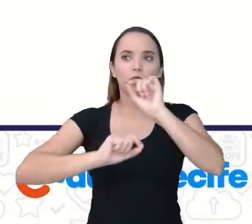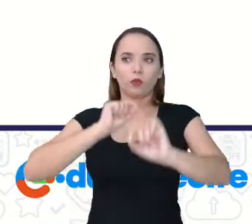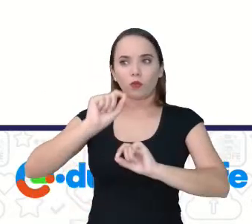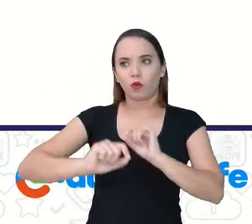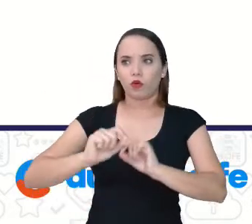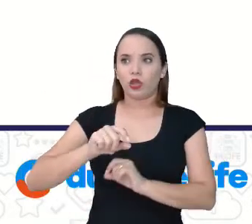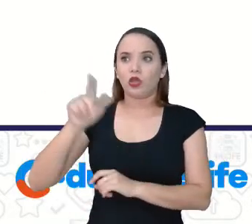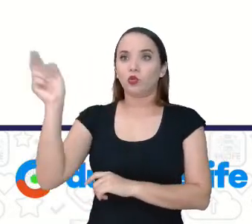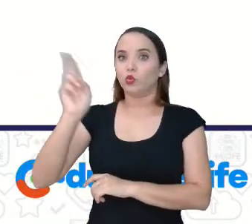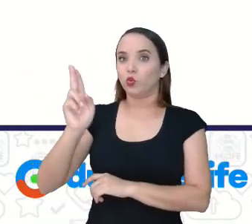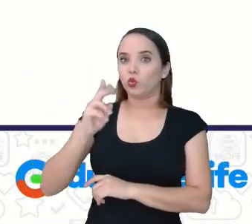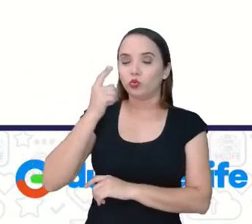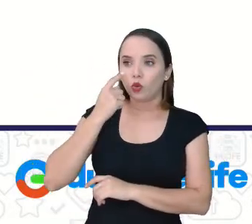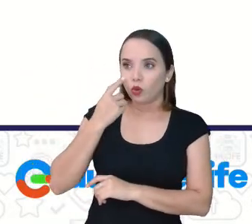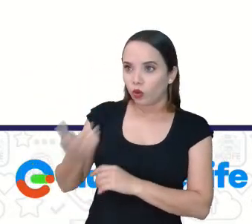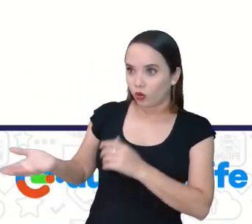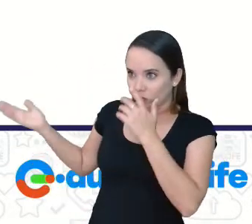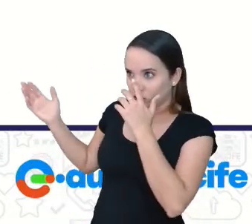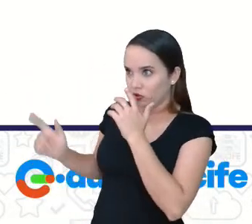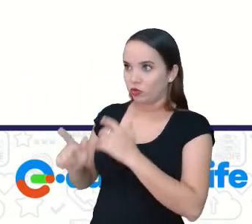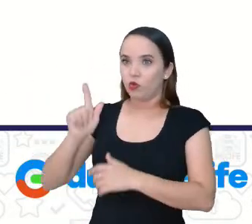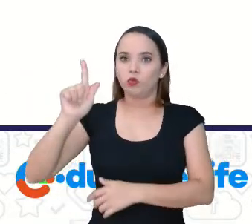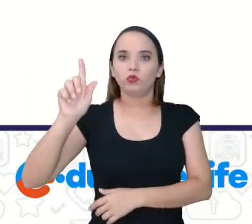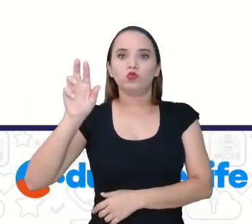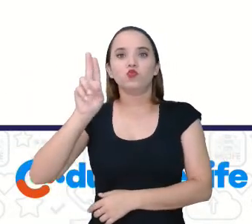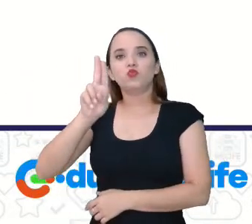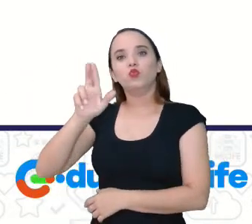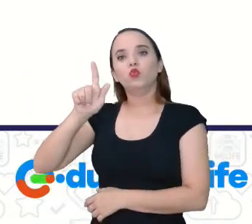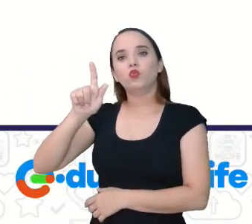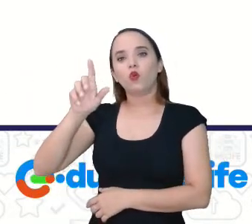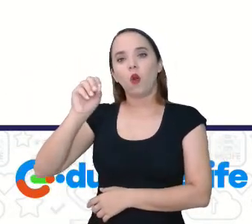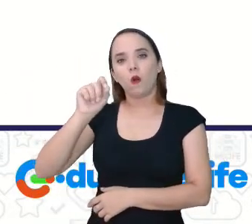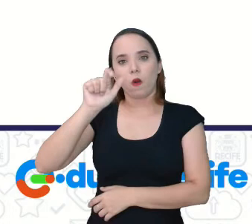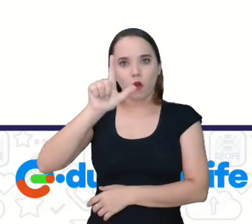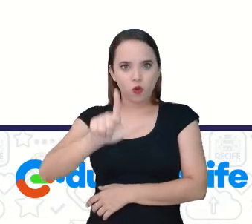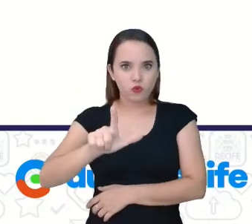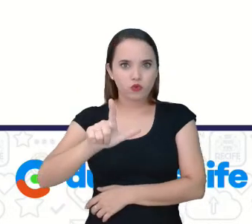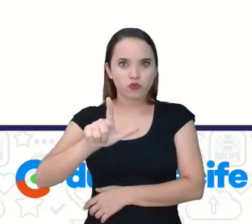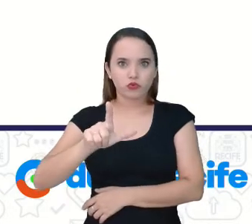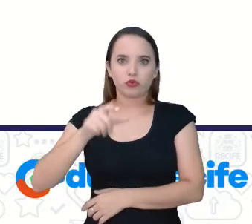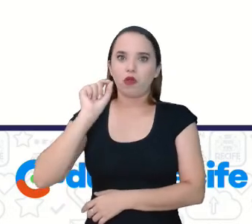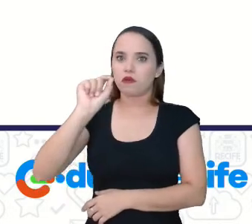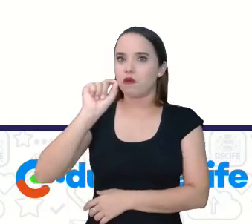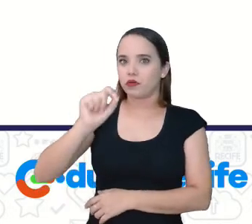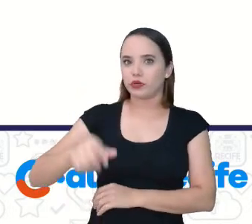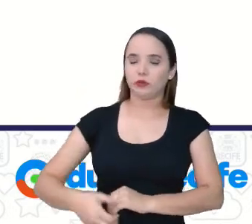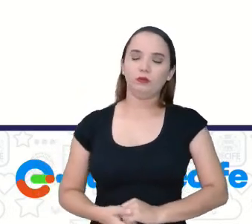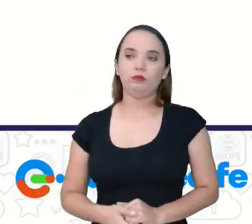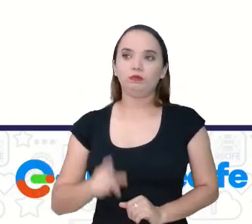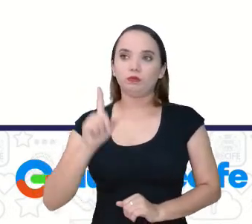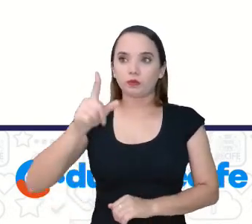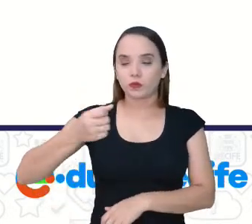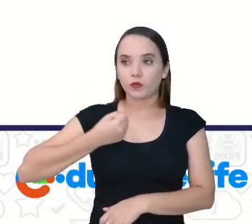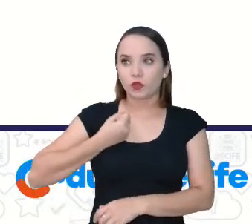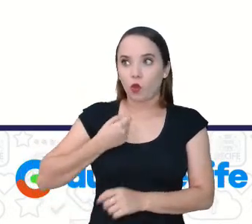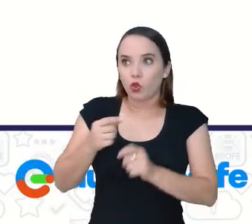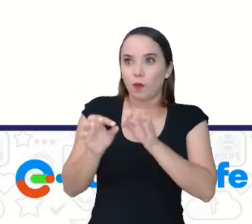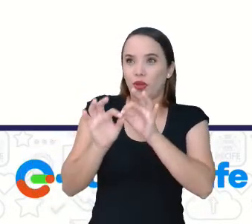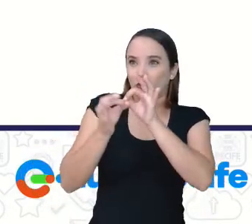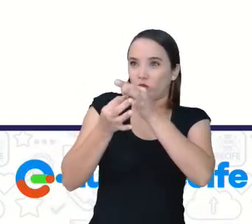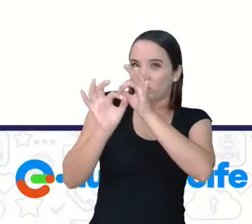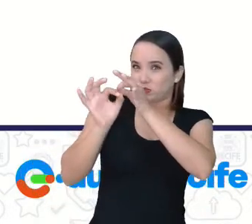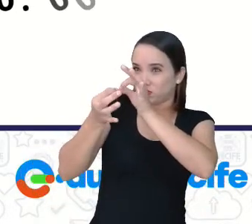tá, desse número Google, certo? Esse número aí Google, ele é um número